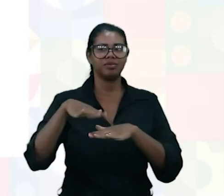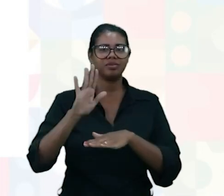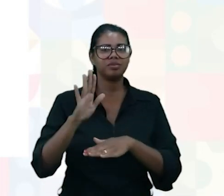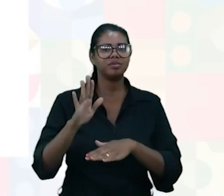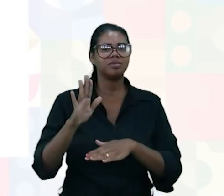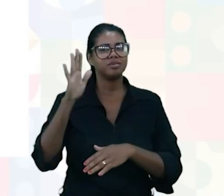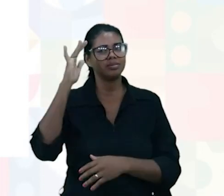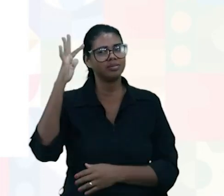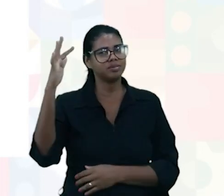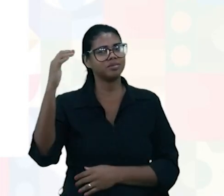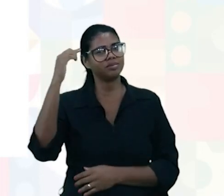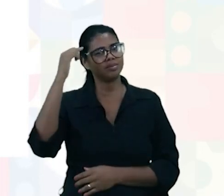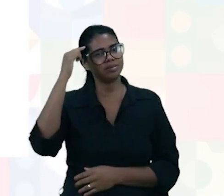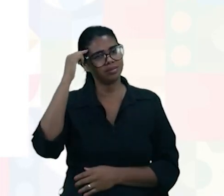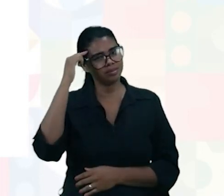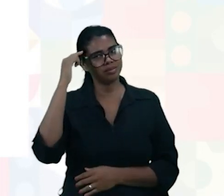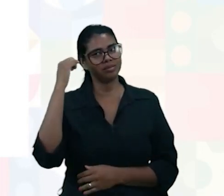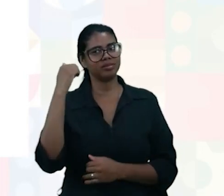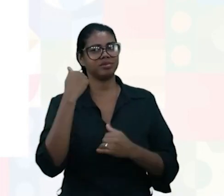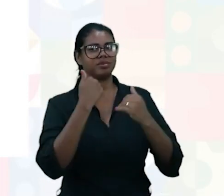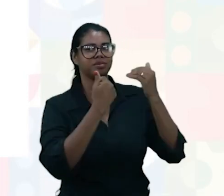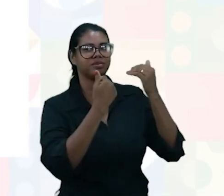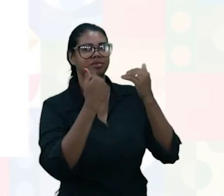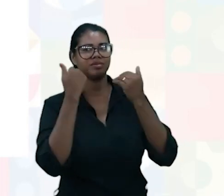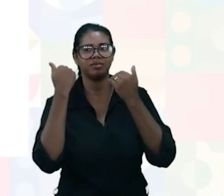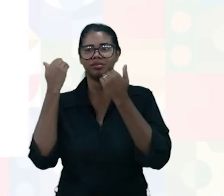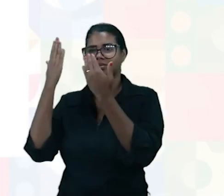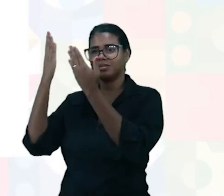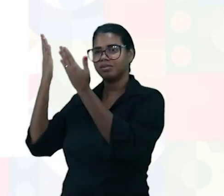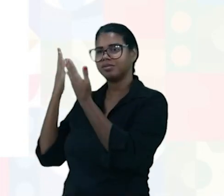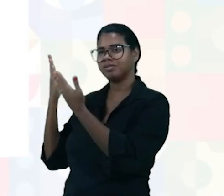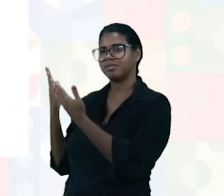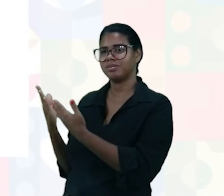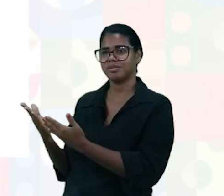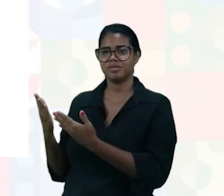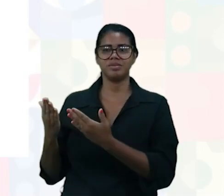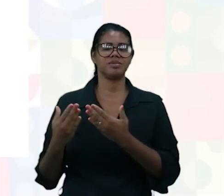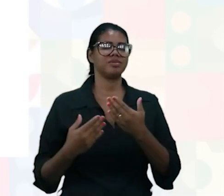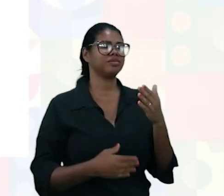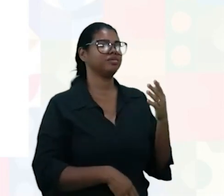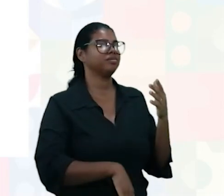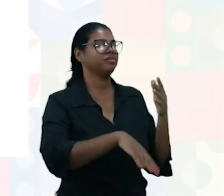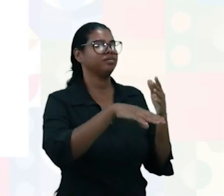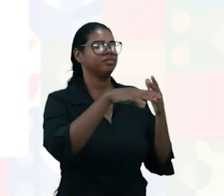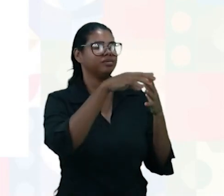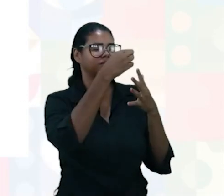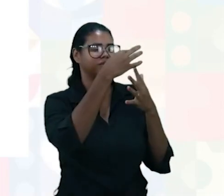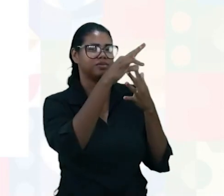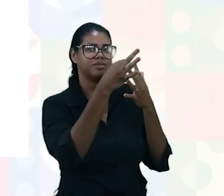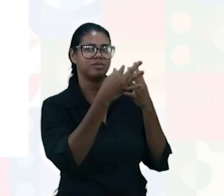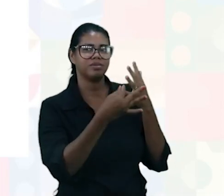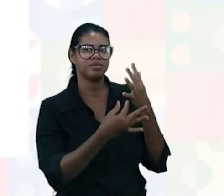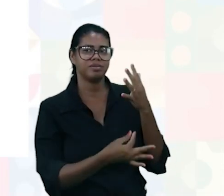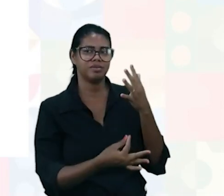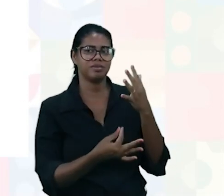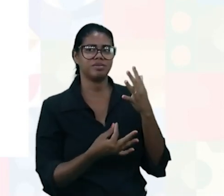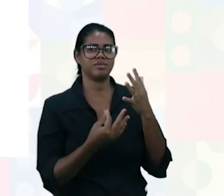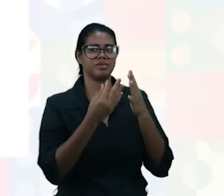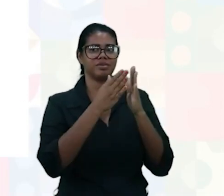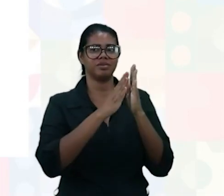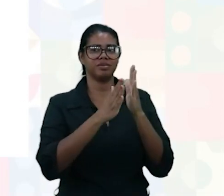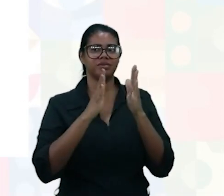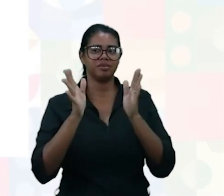pensa em Harris, William Harris, ele vai pensar numa categorização, numa classificação bibliográfica para se acessar